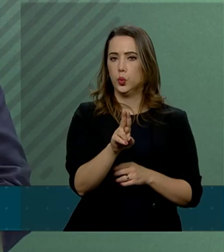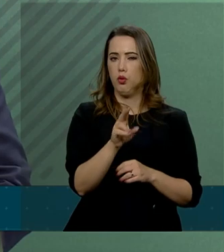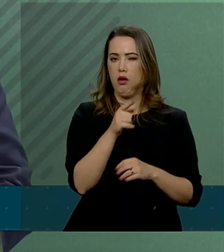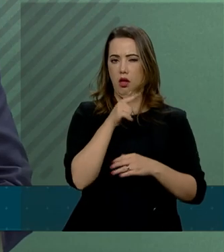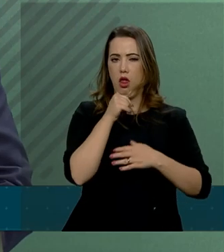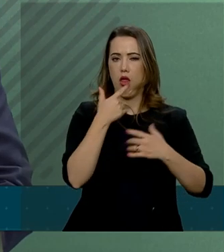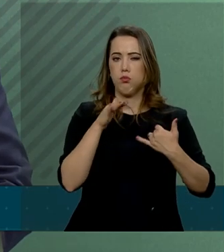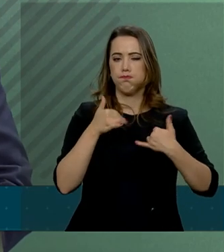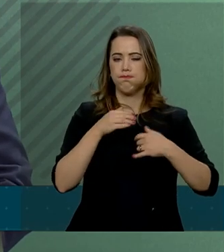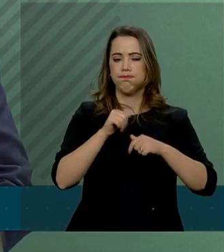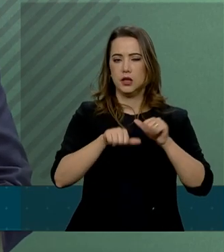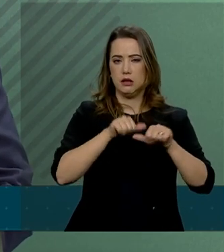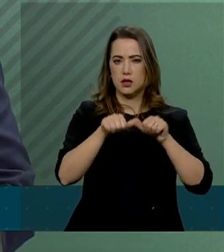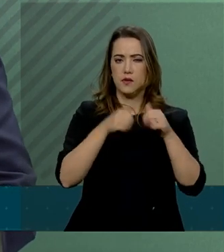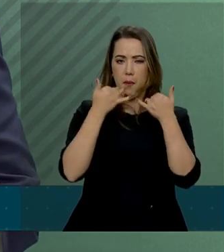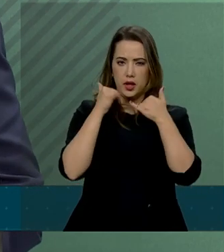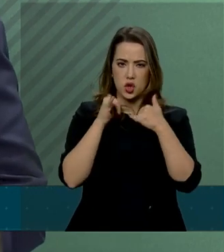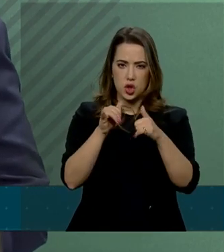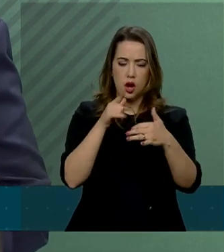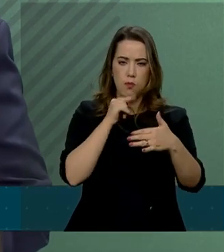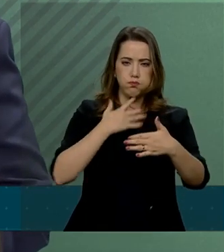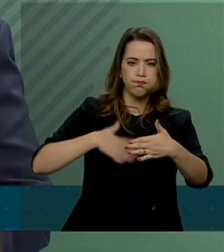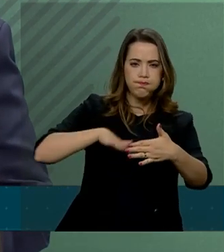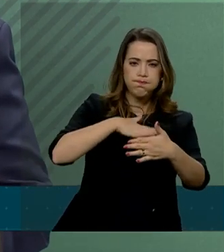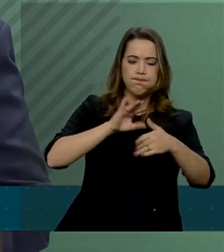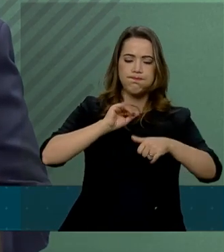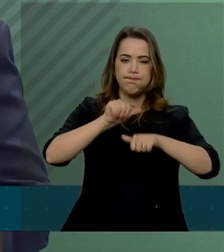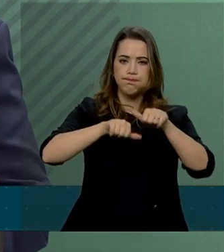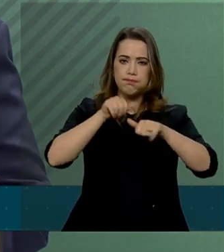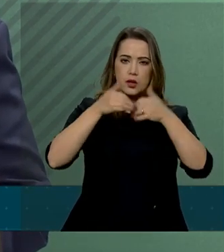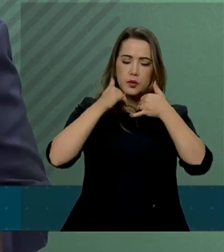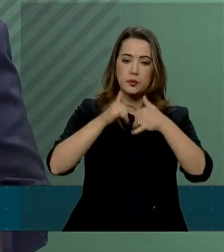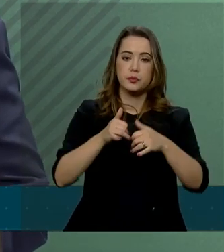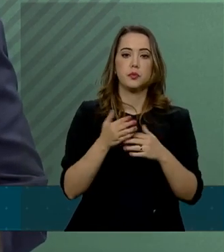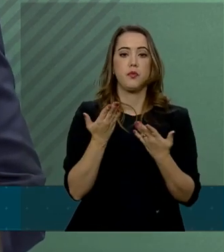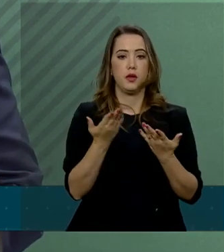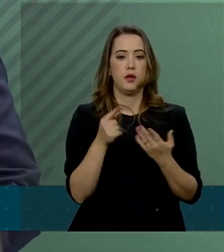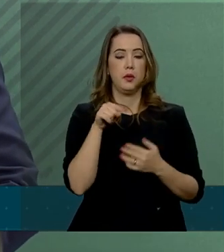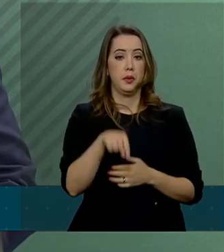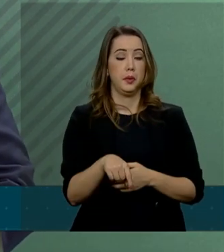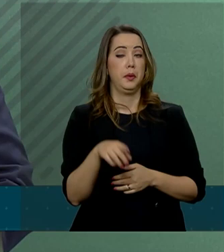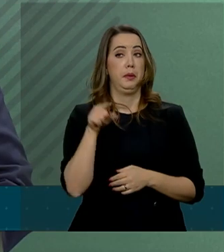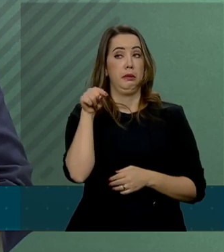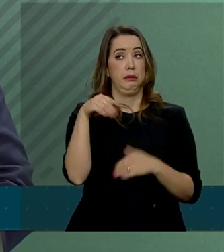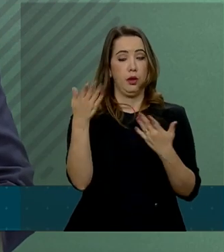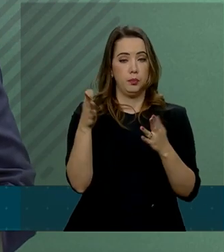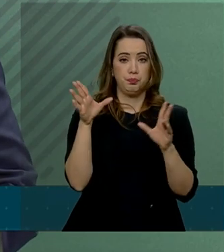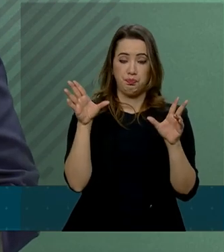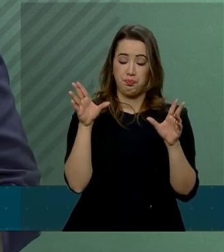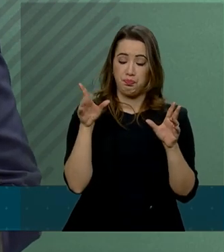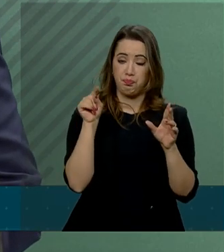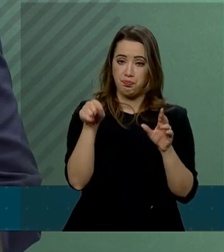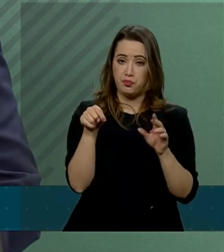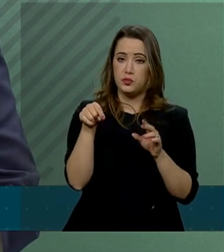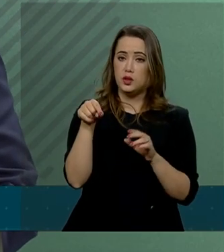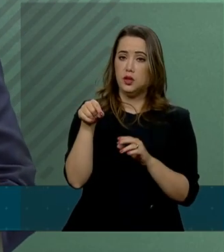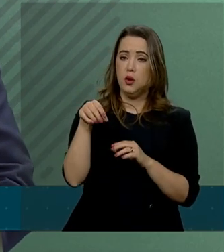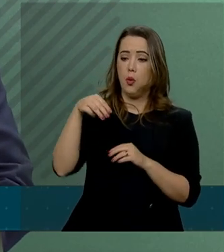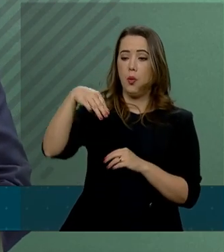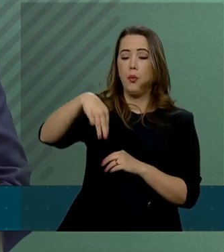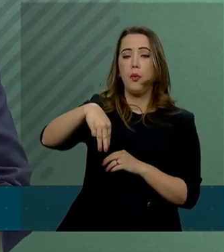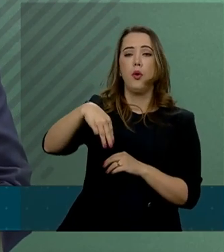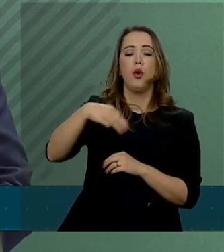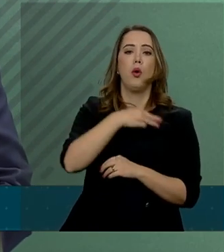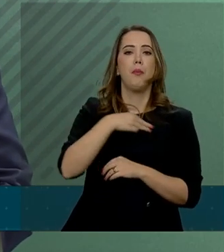diretor-geral de itaipu tem perdão o ministro das relações exteriores do brasil e o diretor-geral de itaipu do nosso lado